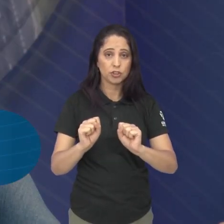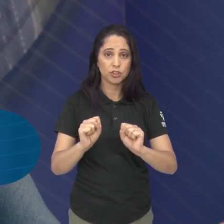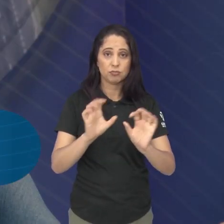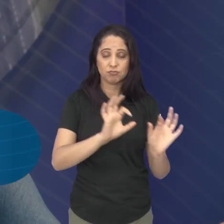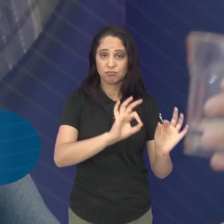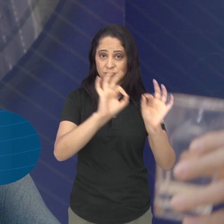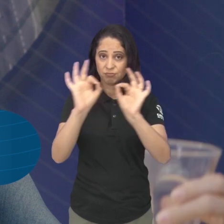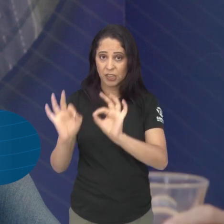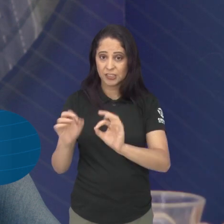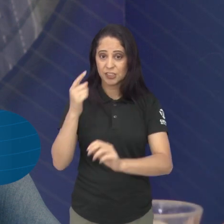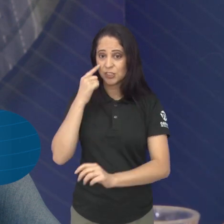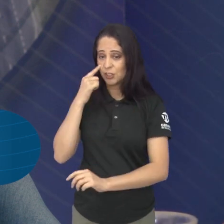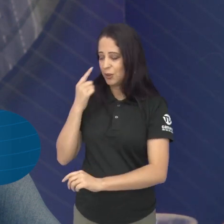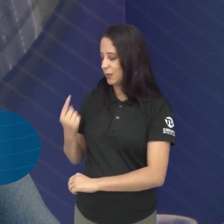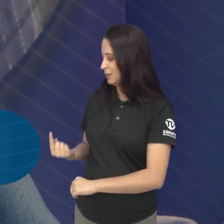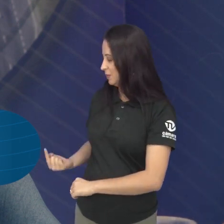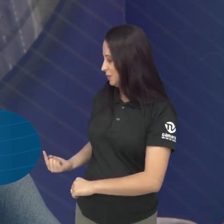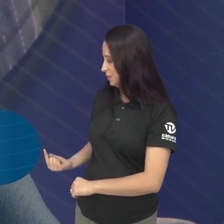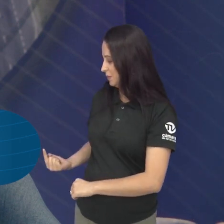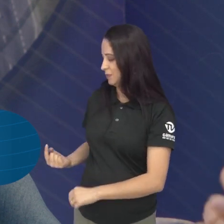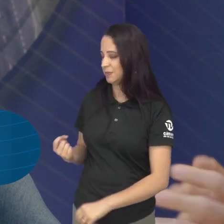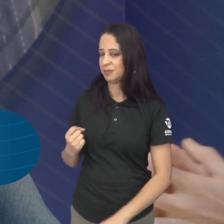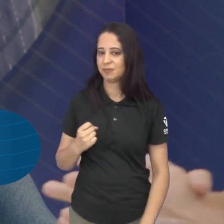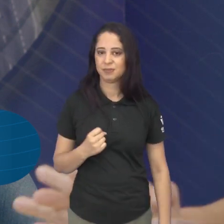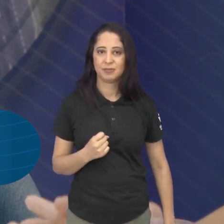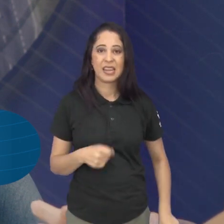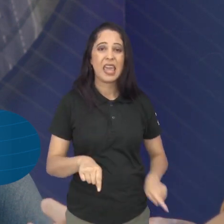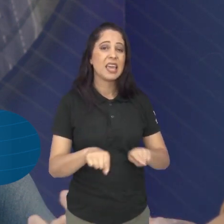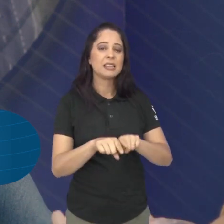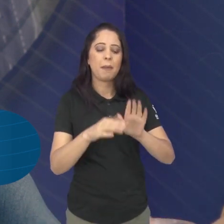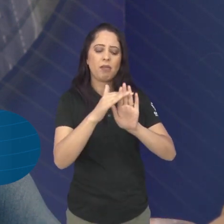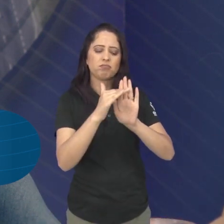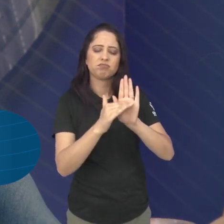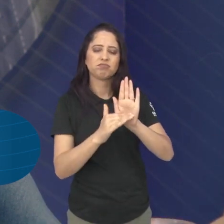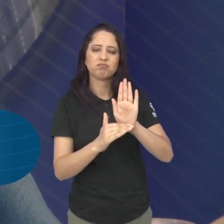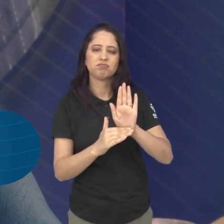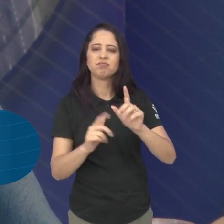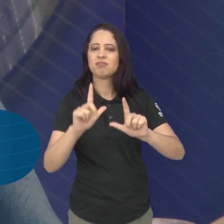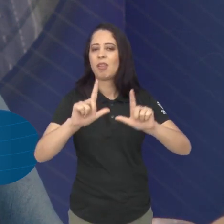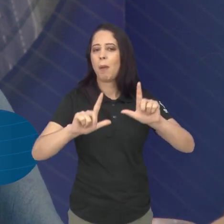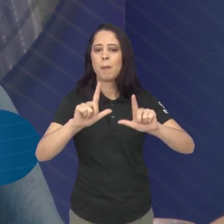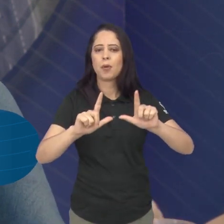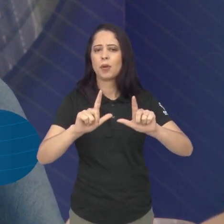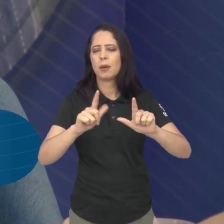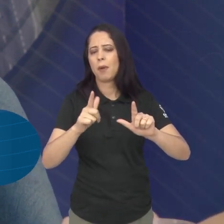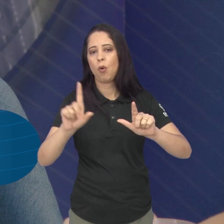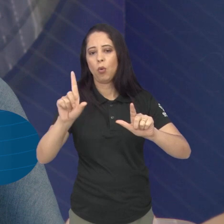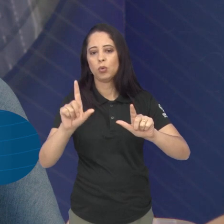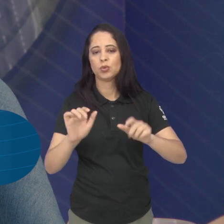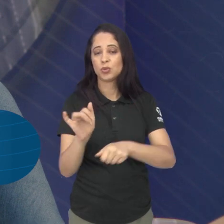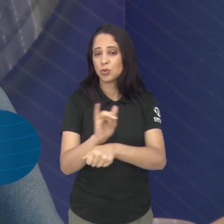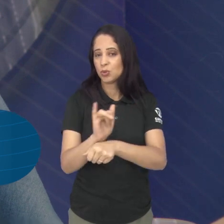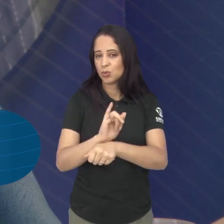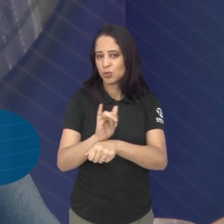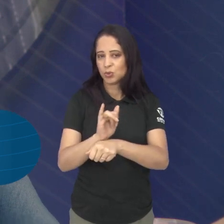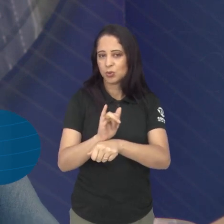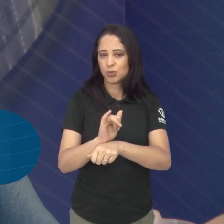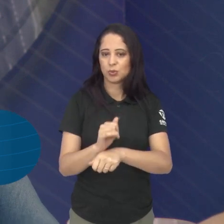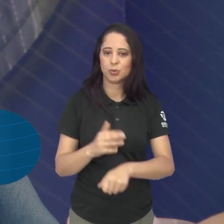podem assistir a este programa na íntegra e todos os outros programas da TV Câmara de São José dos Campos pelo